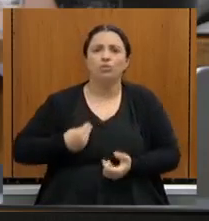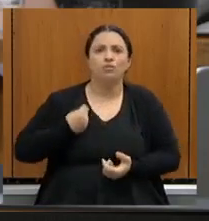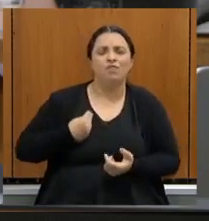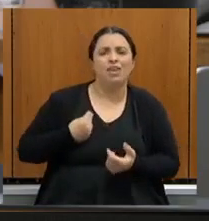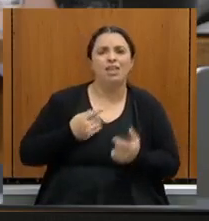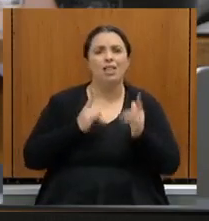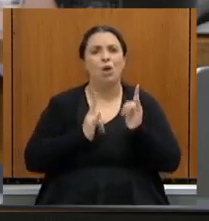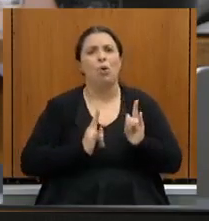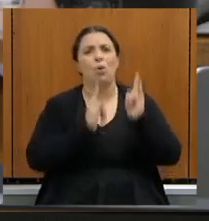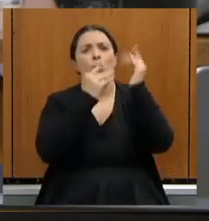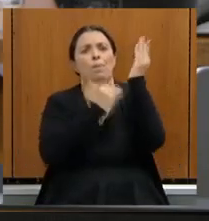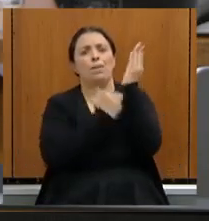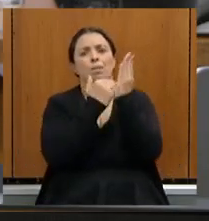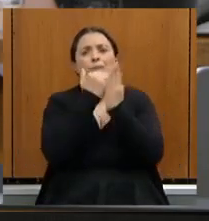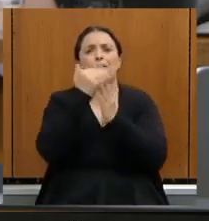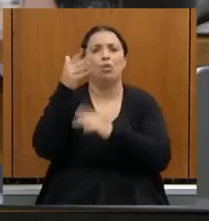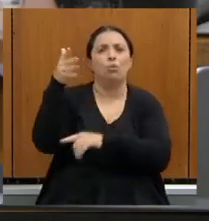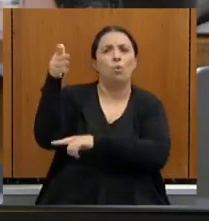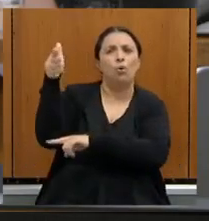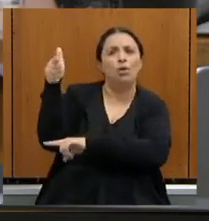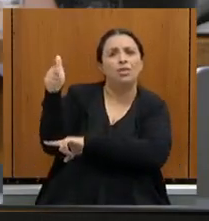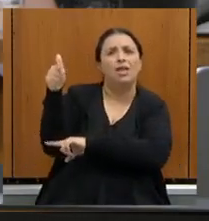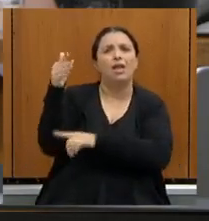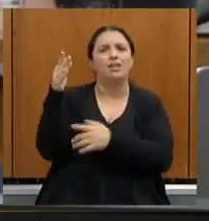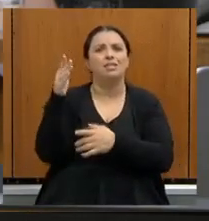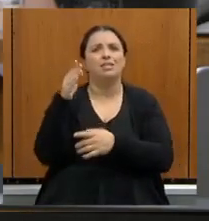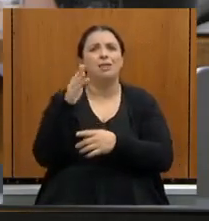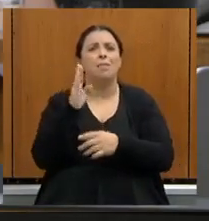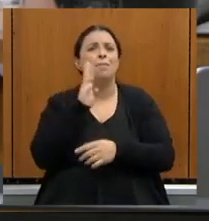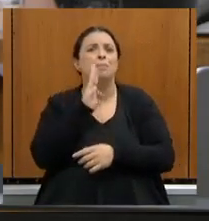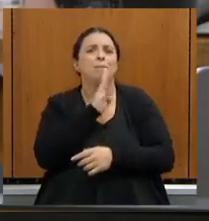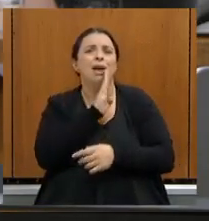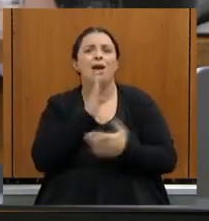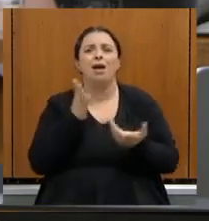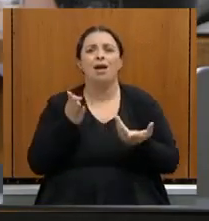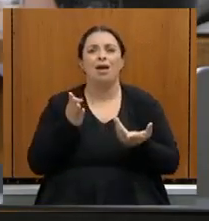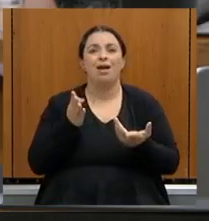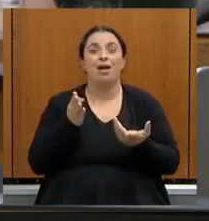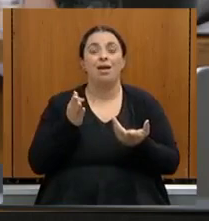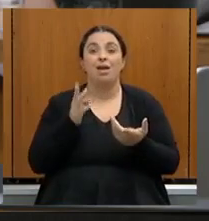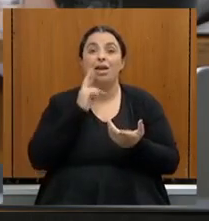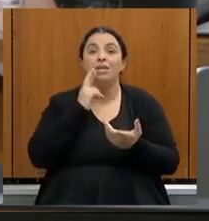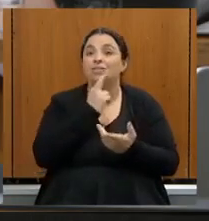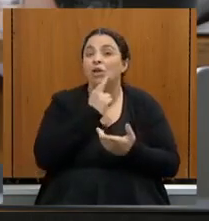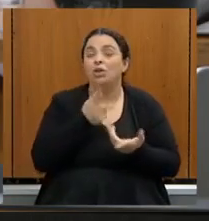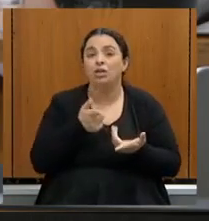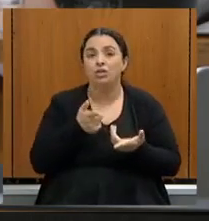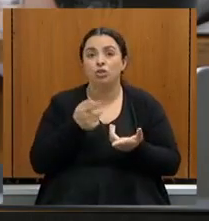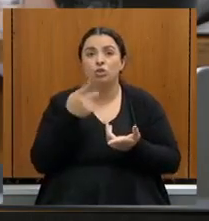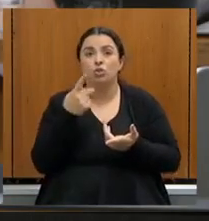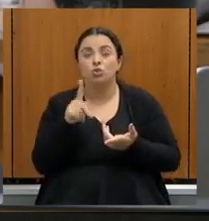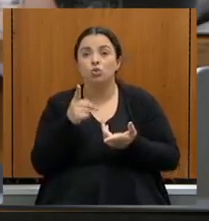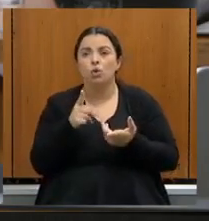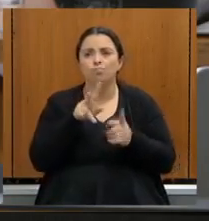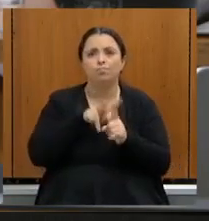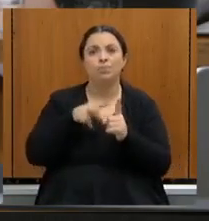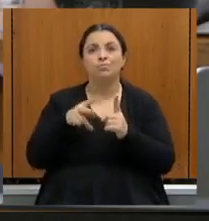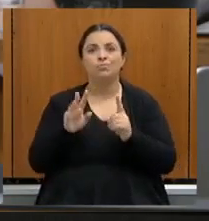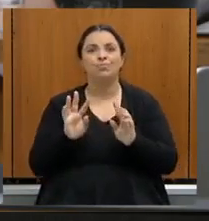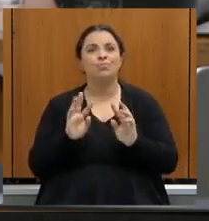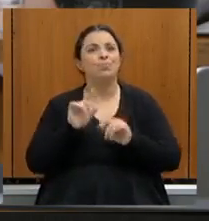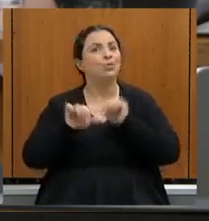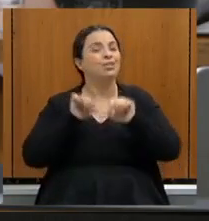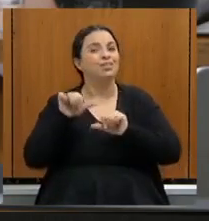os bares os restaurantes estão mudando as suas concepções estamos em plena mudança